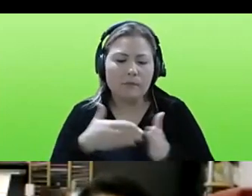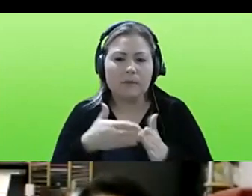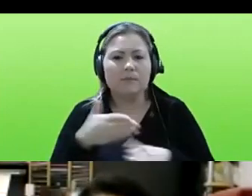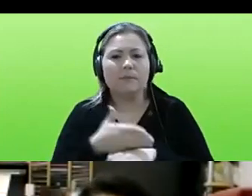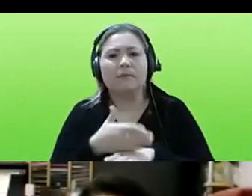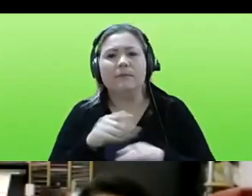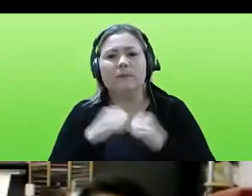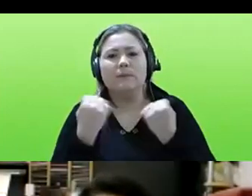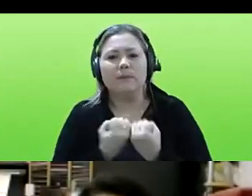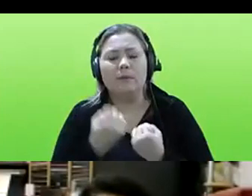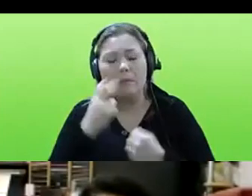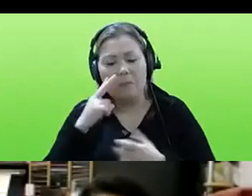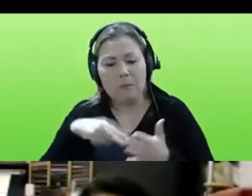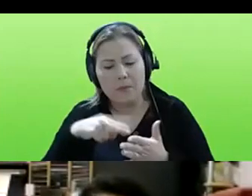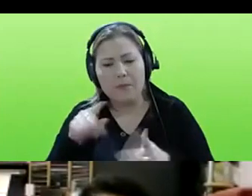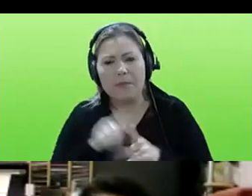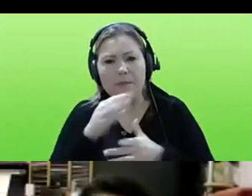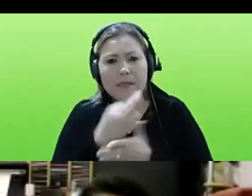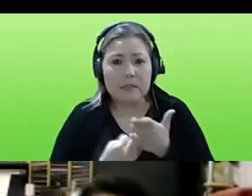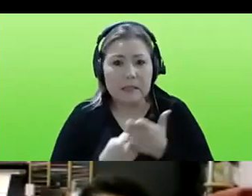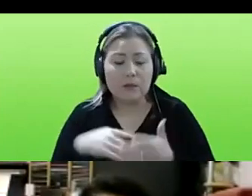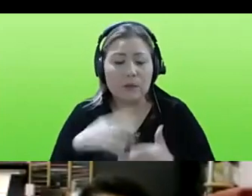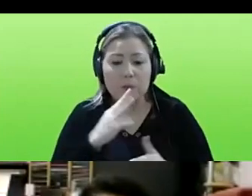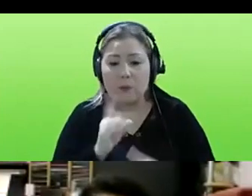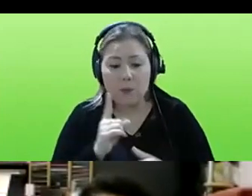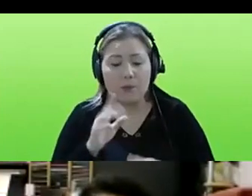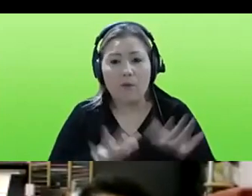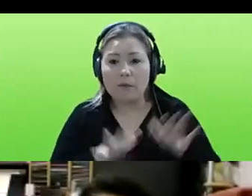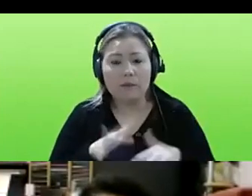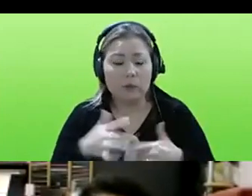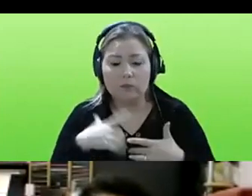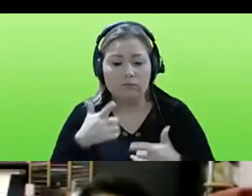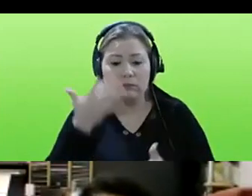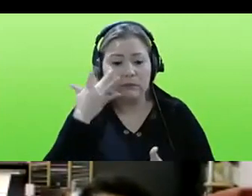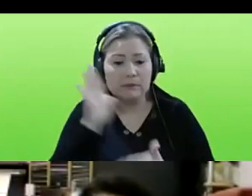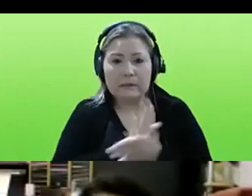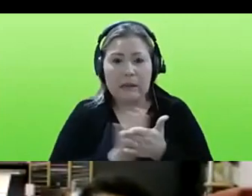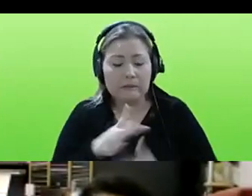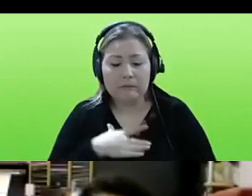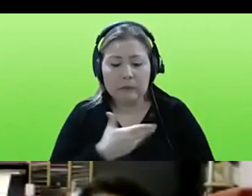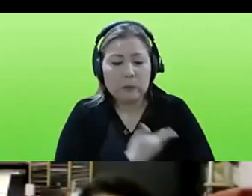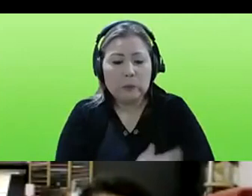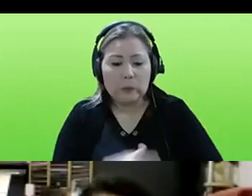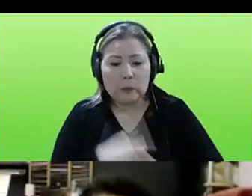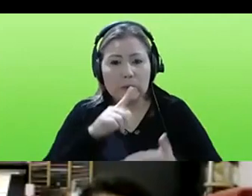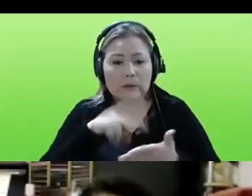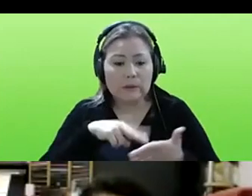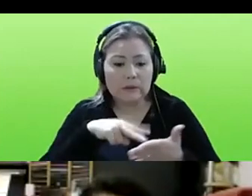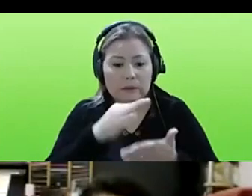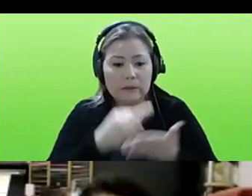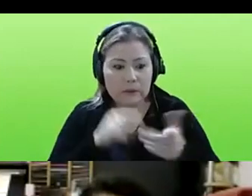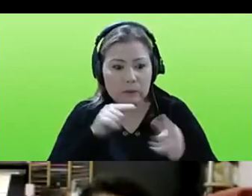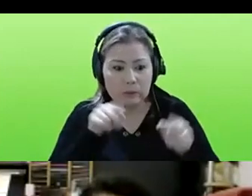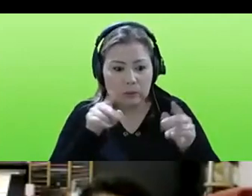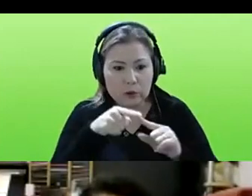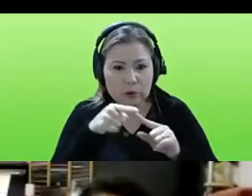através de leituras de textos que você não conhecia, que talvez você não tinha familiaridade com esses textos, mas de